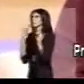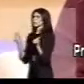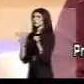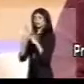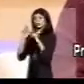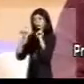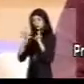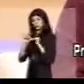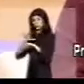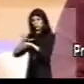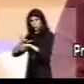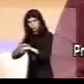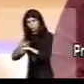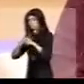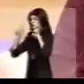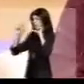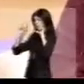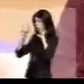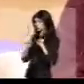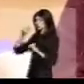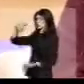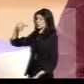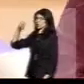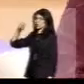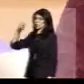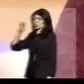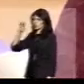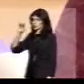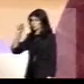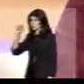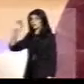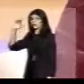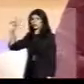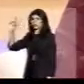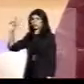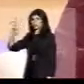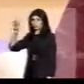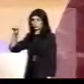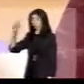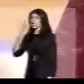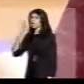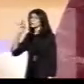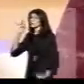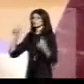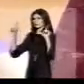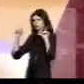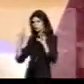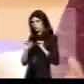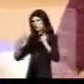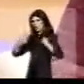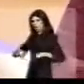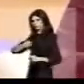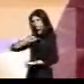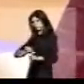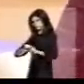uma série de doenças, diminui a concentração de monóxido de carbono, melhora o paladar, o olfato, e a cada dia o corpo vai